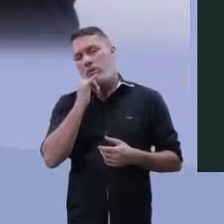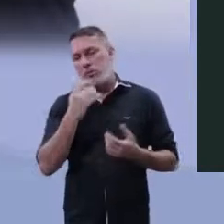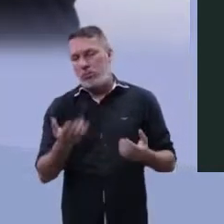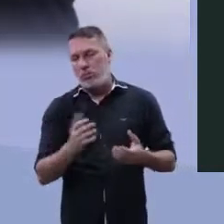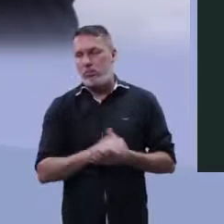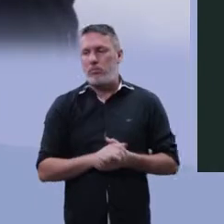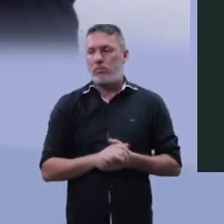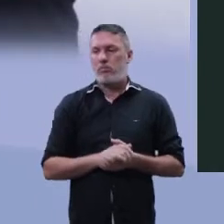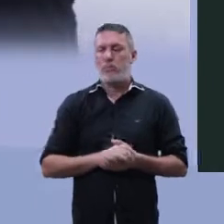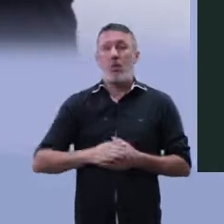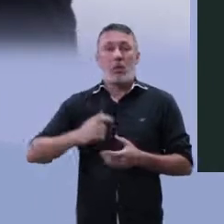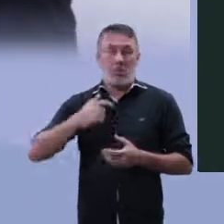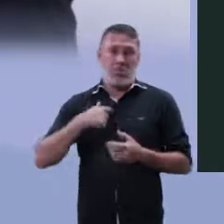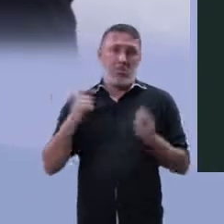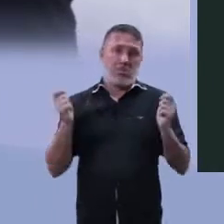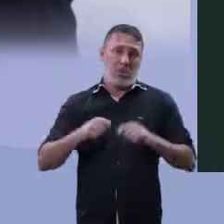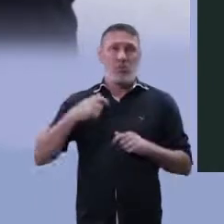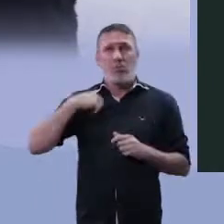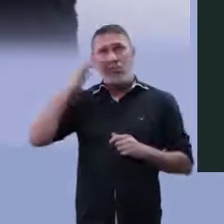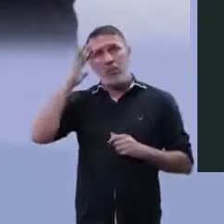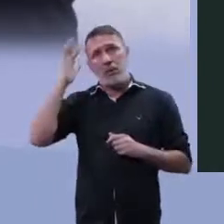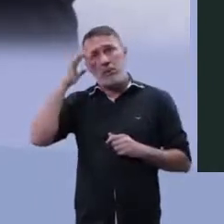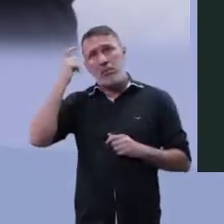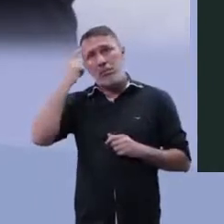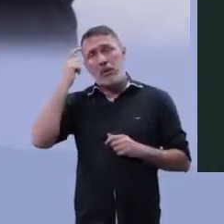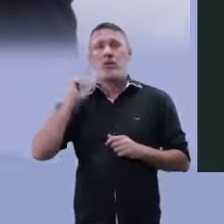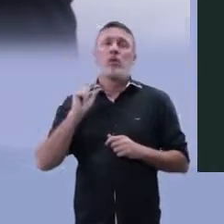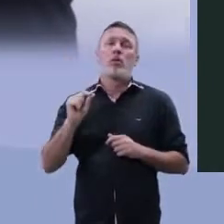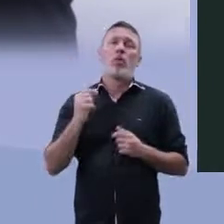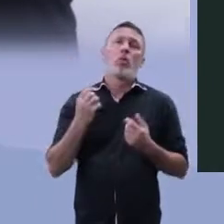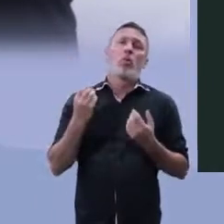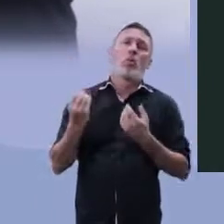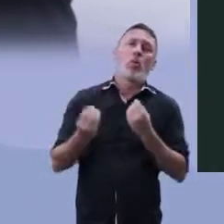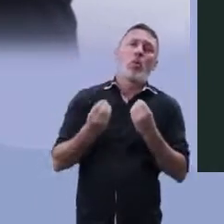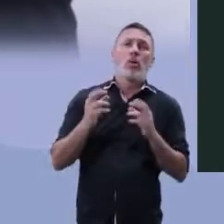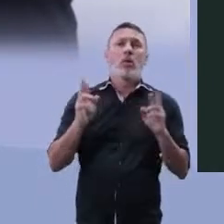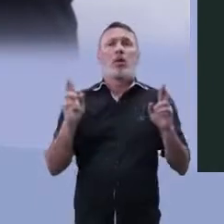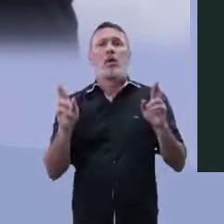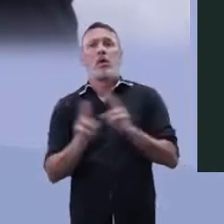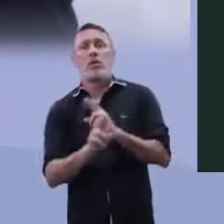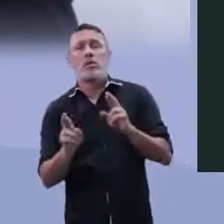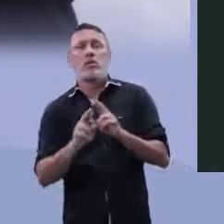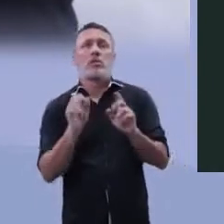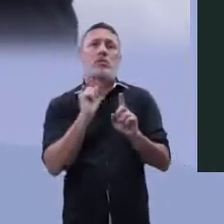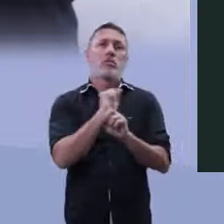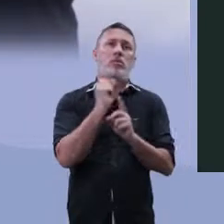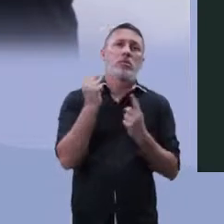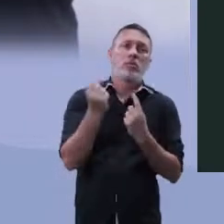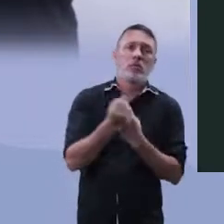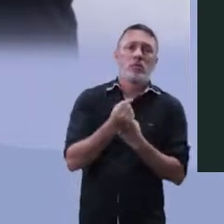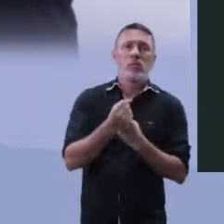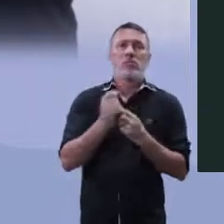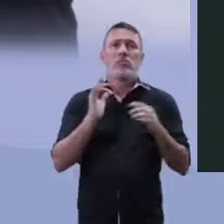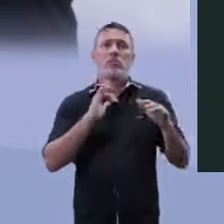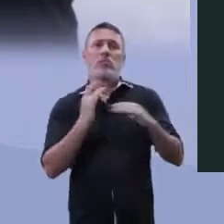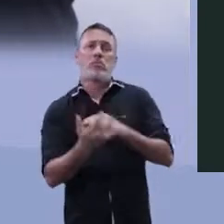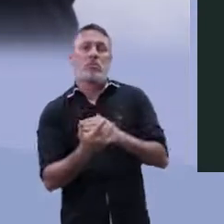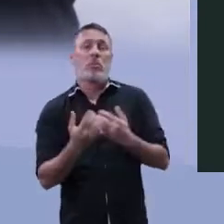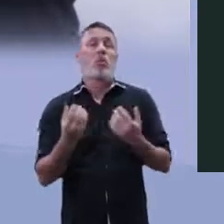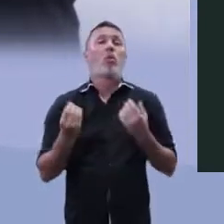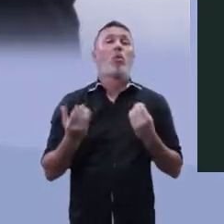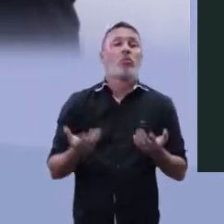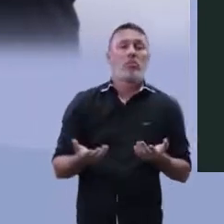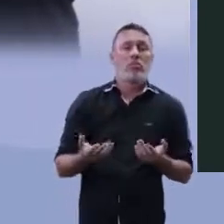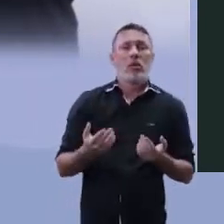um sujeito, né, de um indivíduo, da vida humana, né? Então, por exemplo, eu posso pensar o seguinte: como